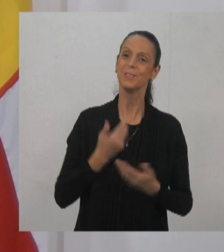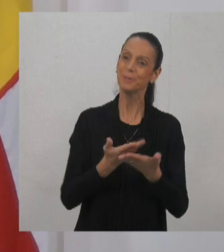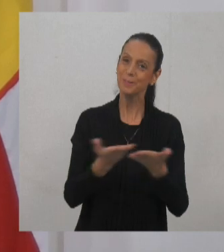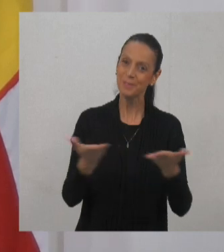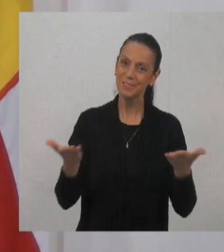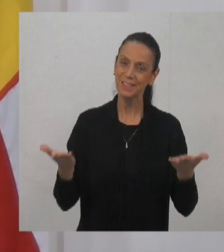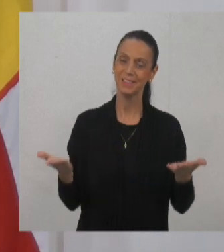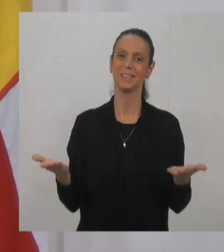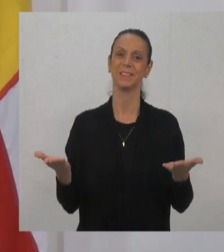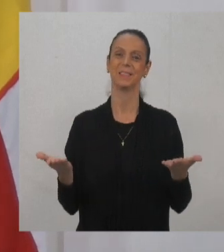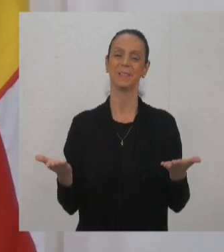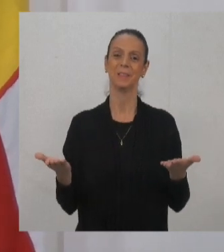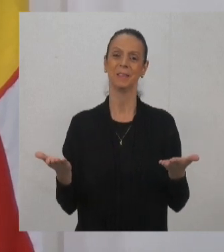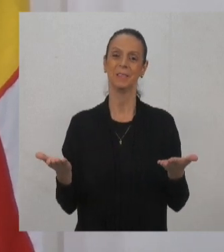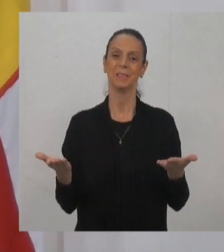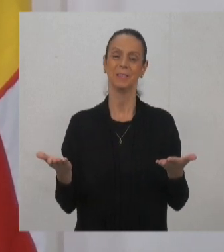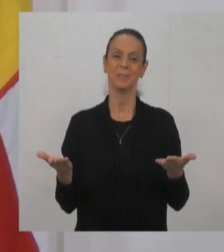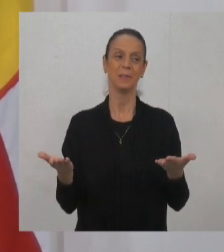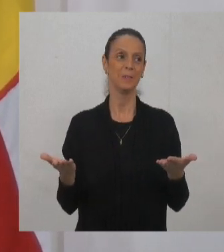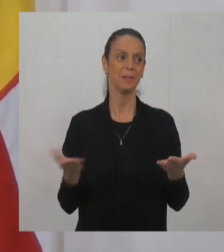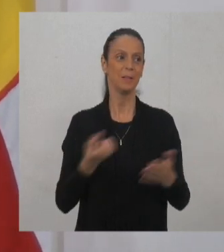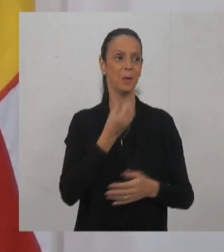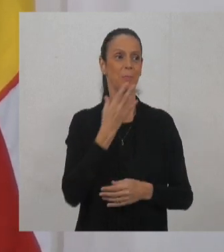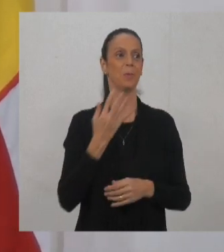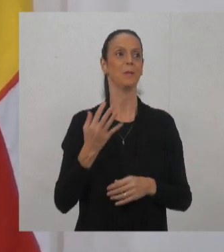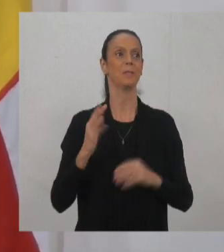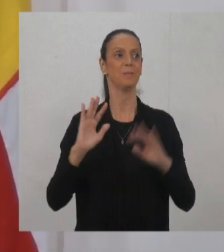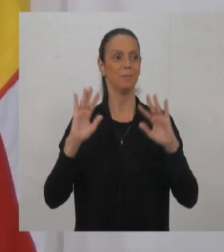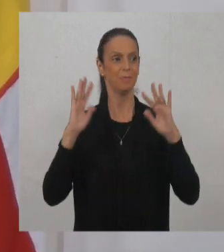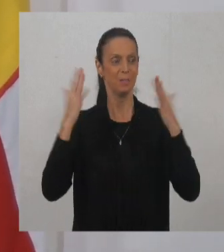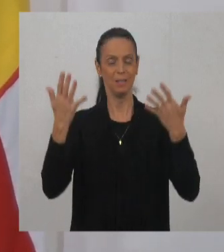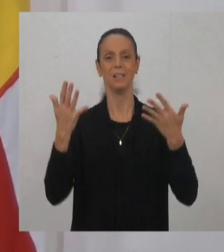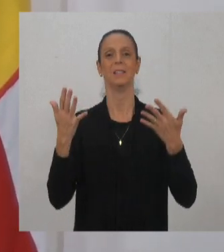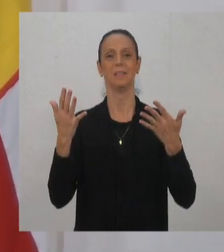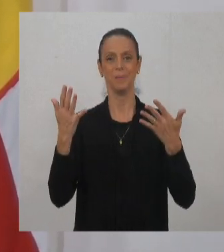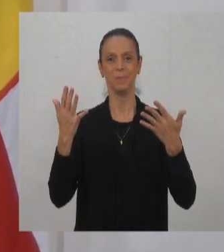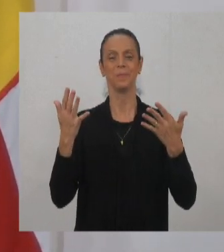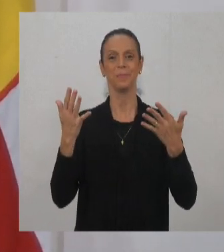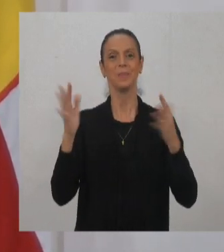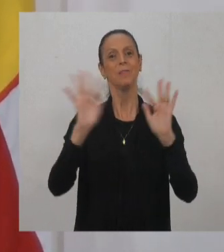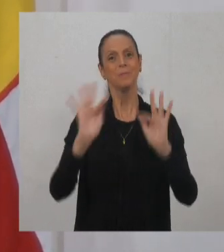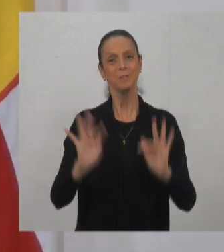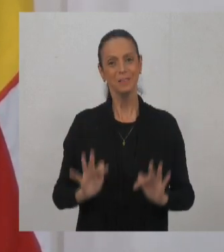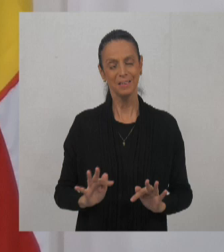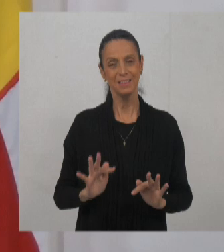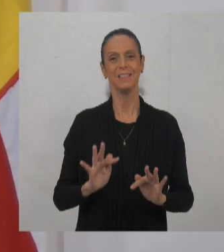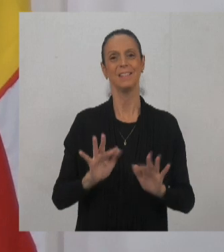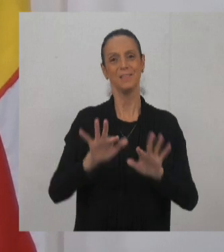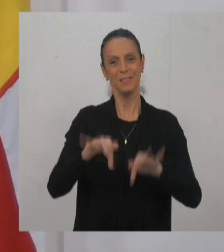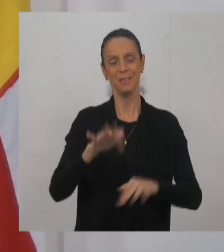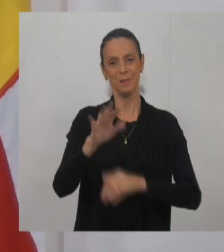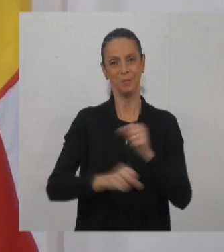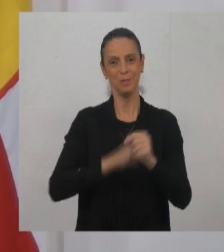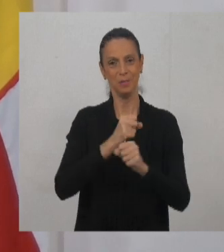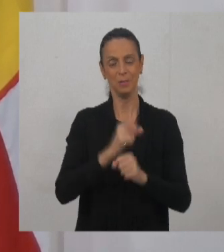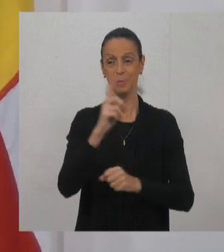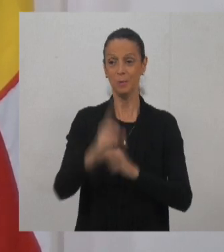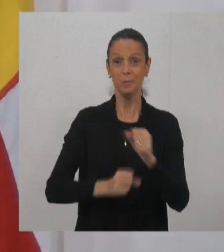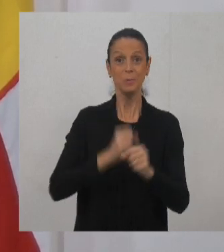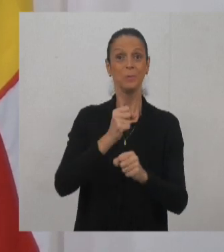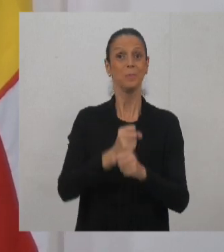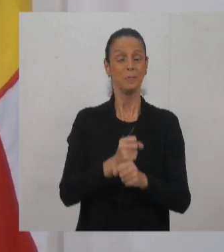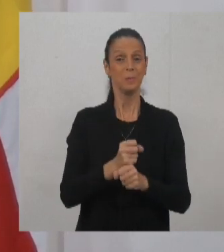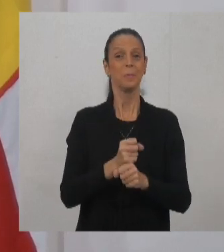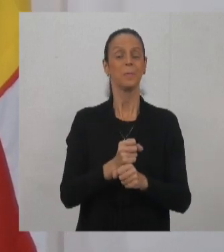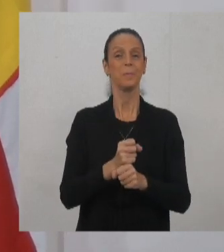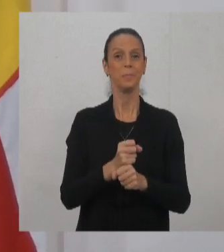senhores boas festas, um excelente final de ano, e que o ano que vem seja um ano